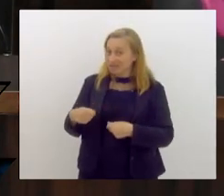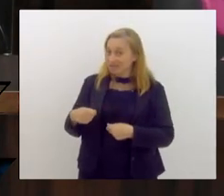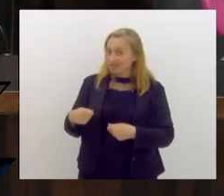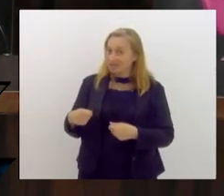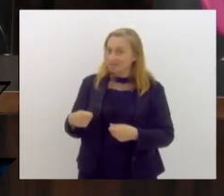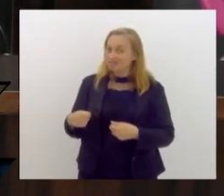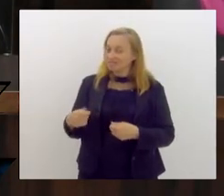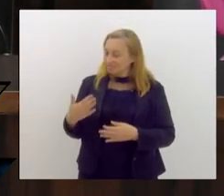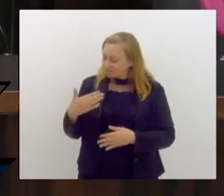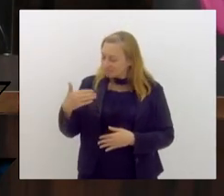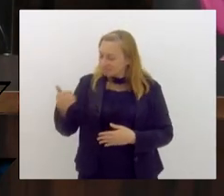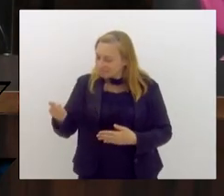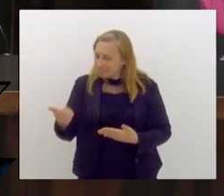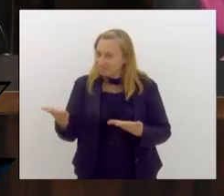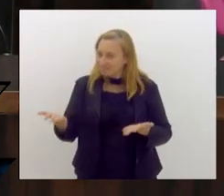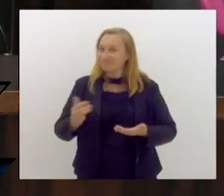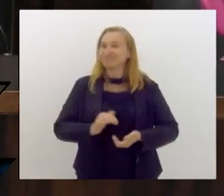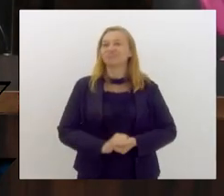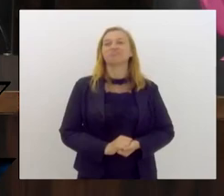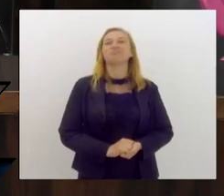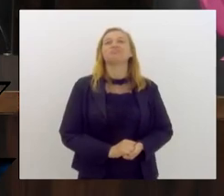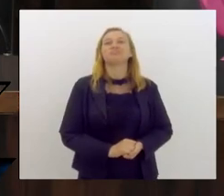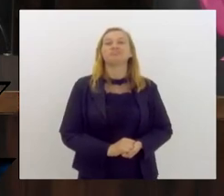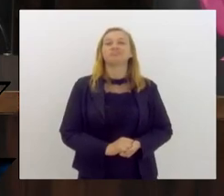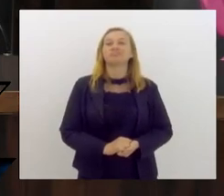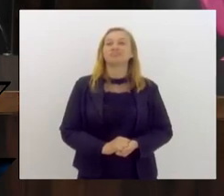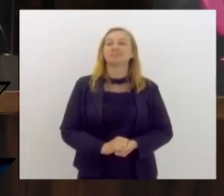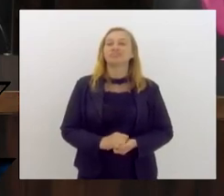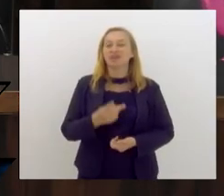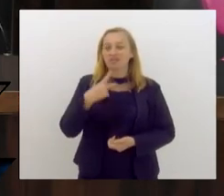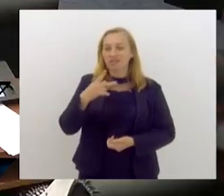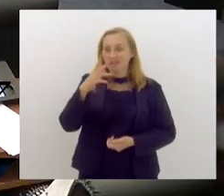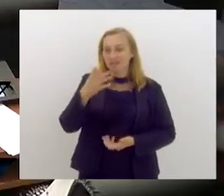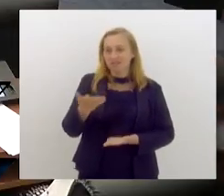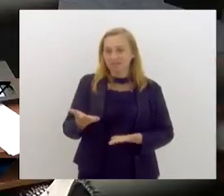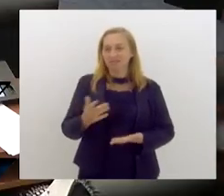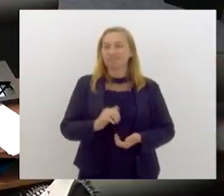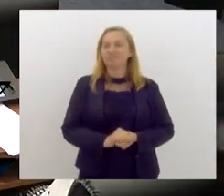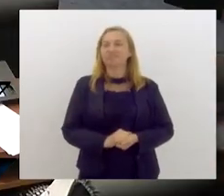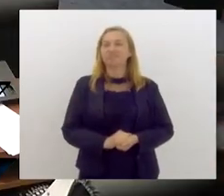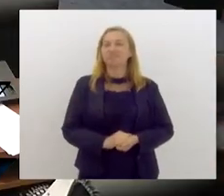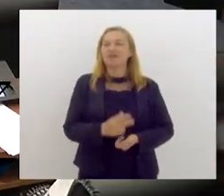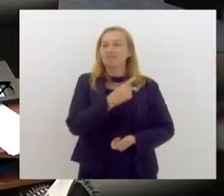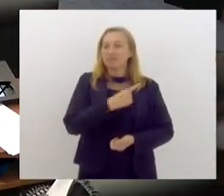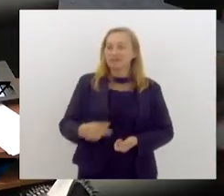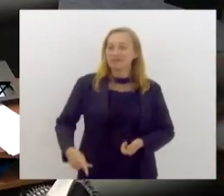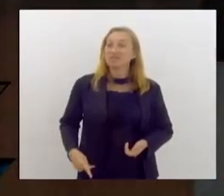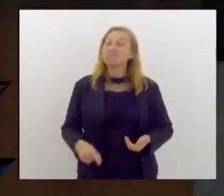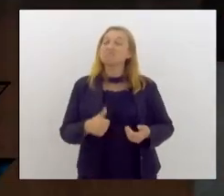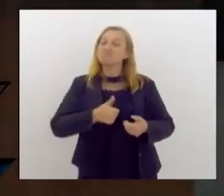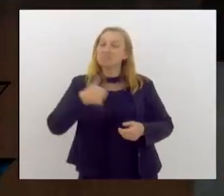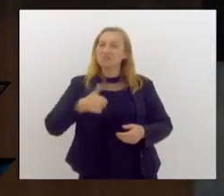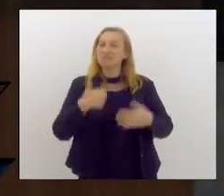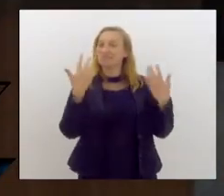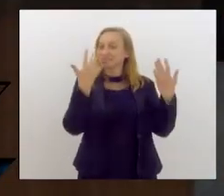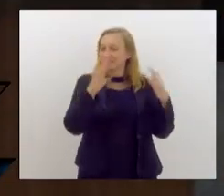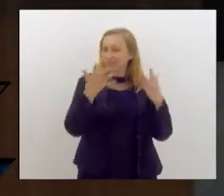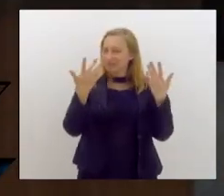alguma coisa aqui, as portas estão abertas. Fala aí, presidente. Pela ordem. Presidente, primeiro lhe cumprimentar